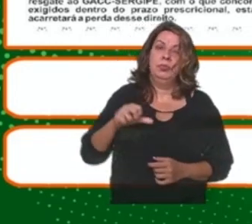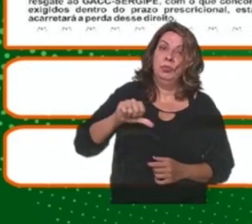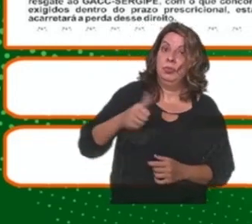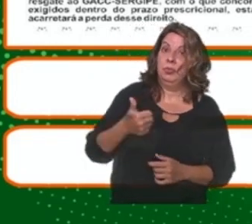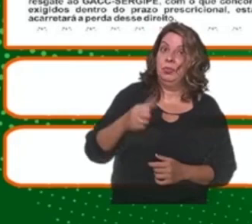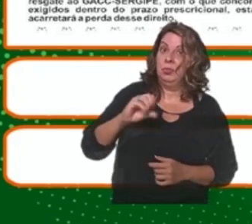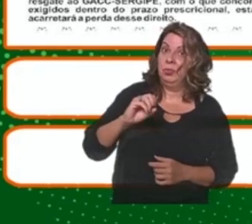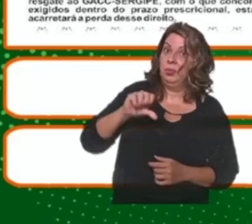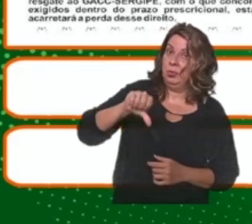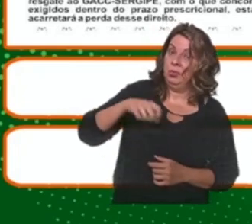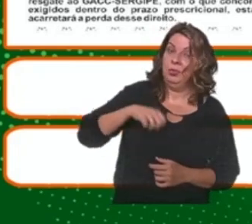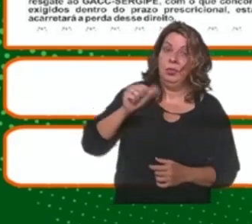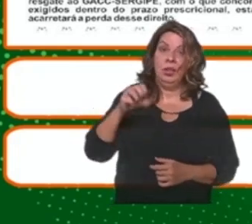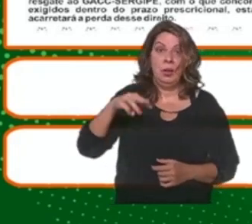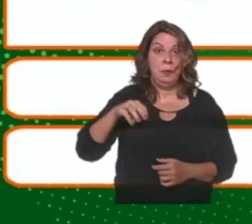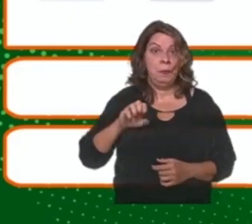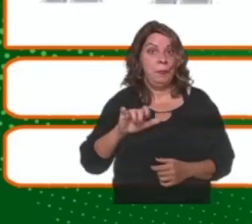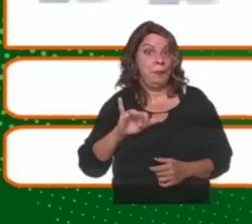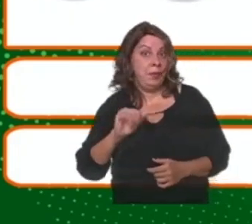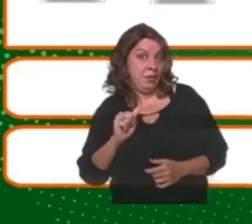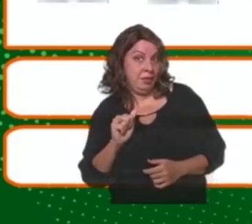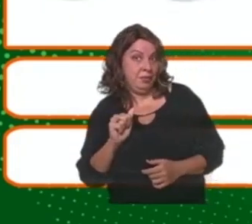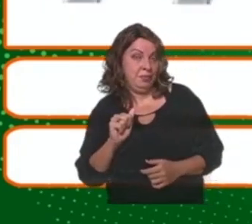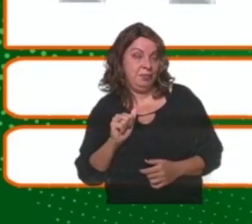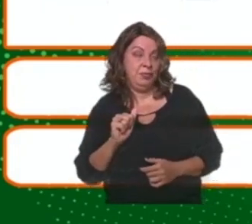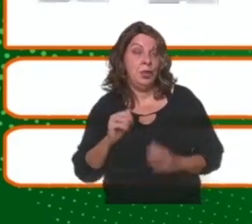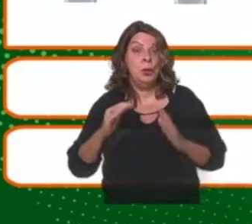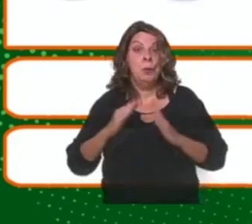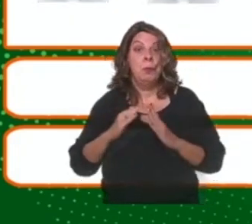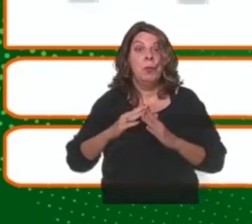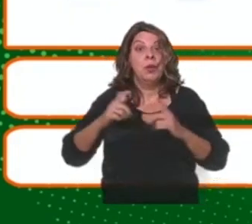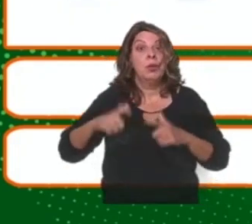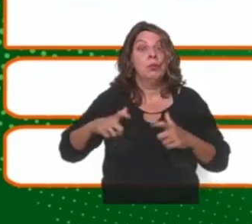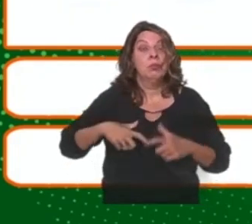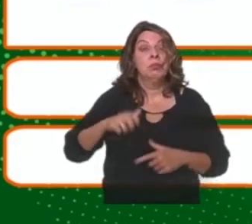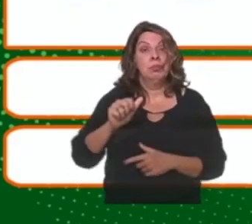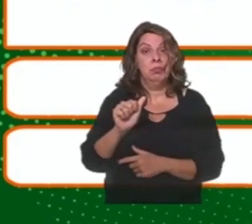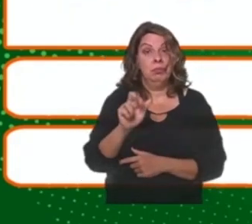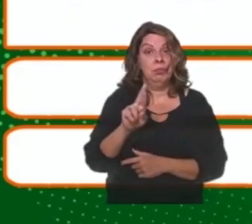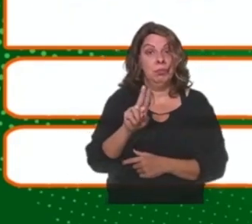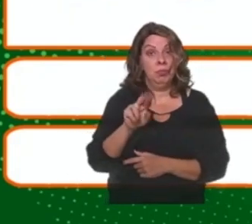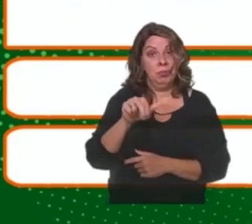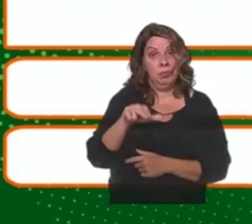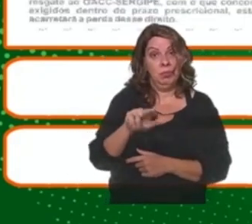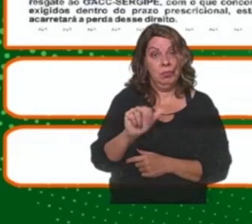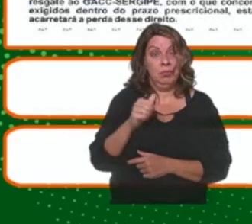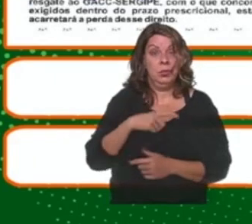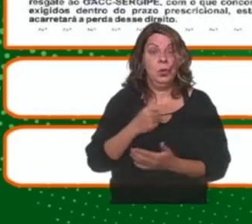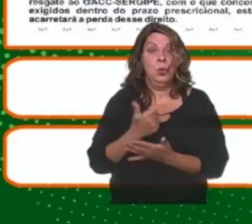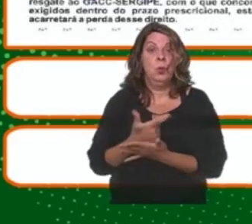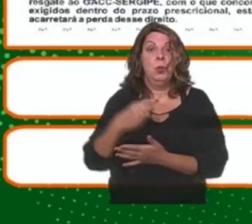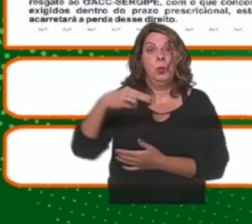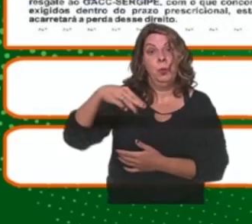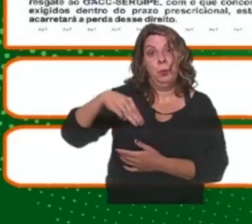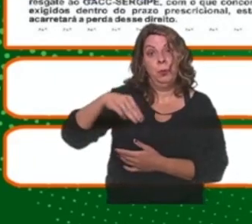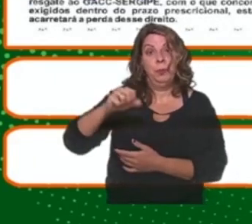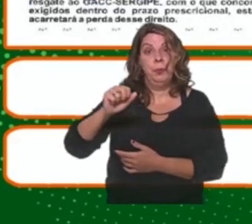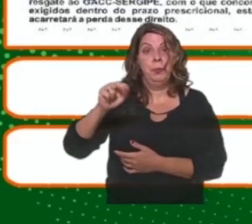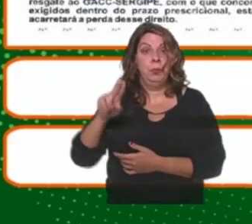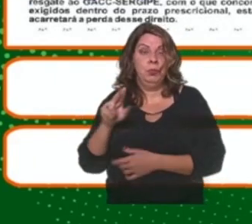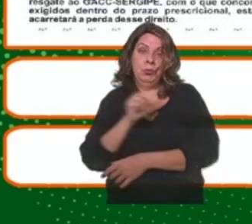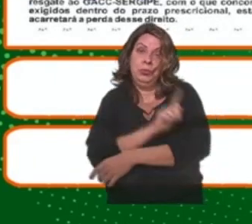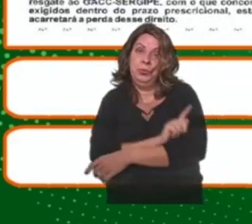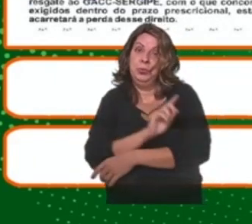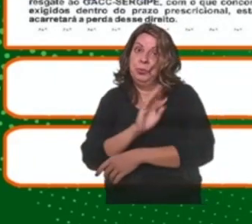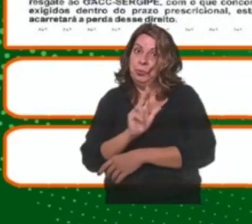559109, é a Amélia Lemos Cabral, aí do bairro Aruana, em Aracaju. Adquiriu com Manu no G